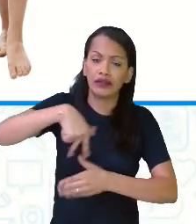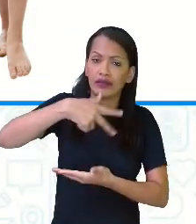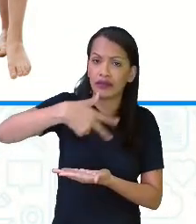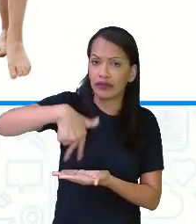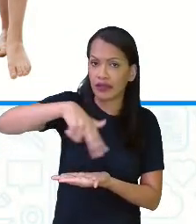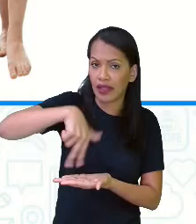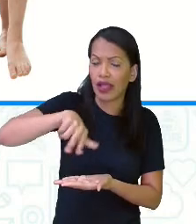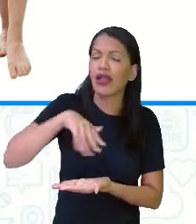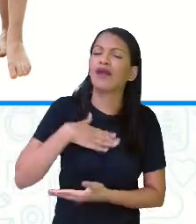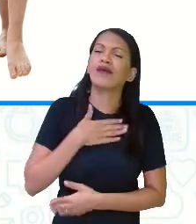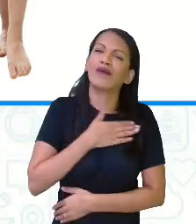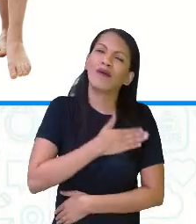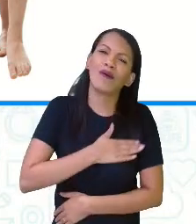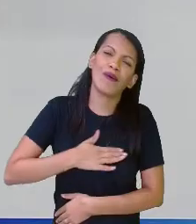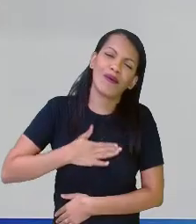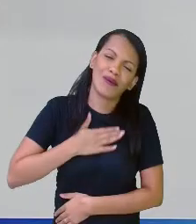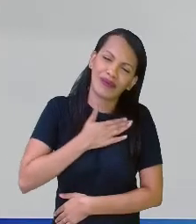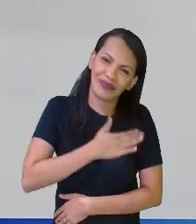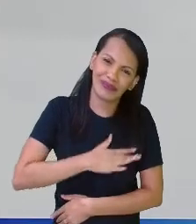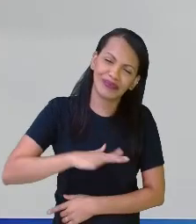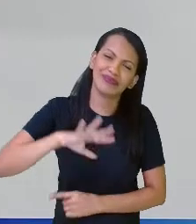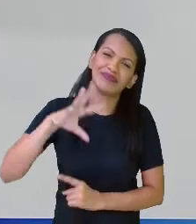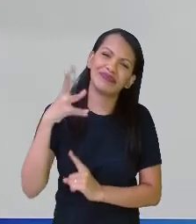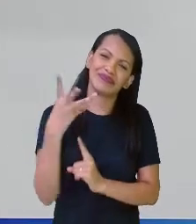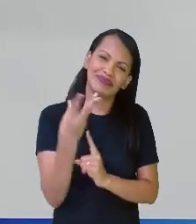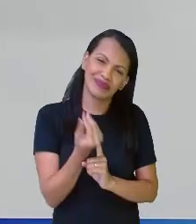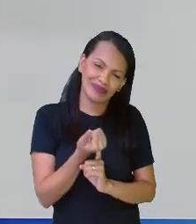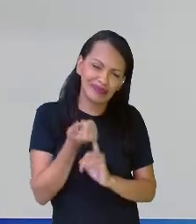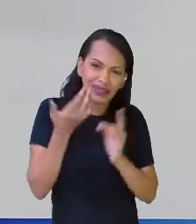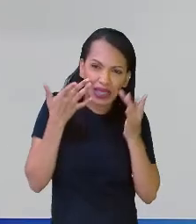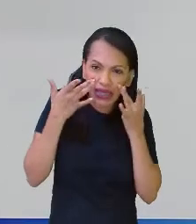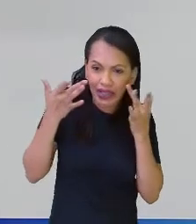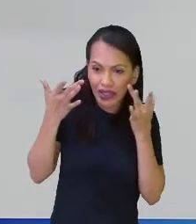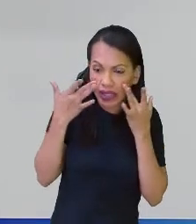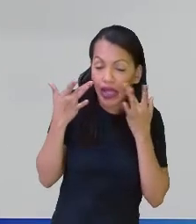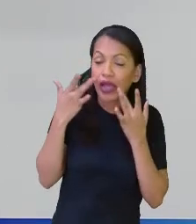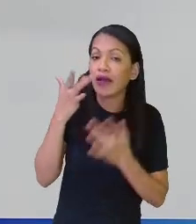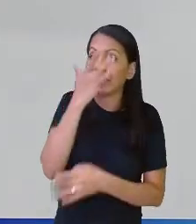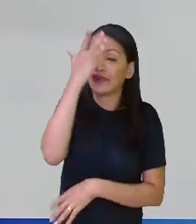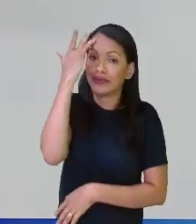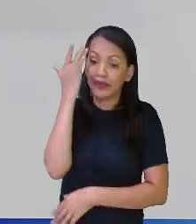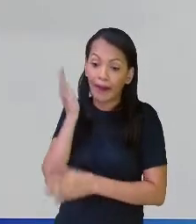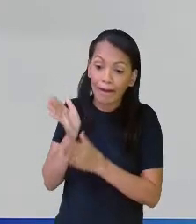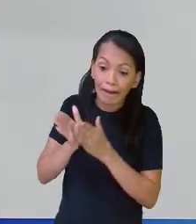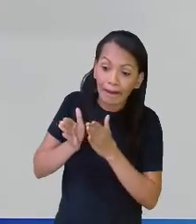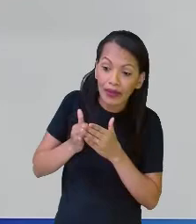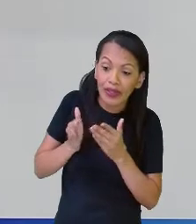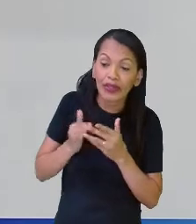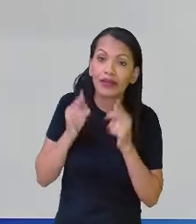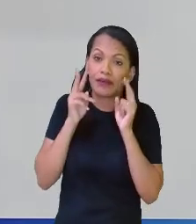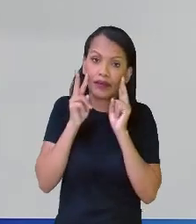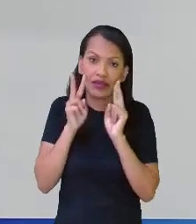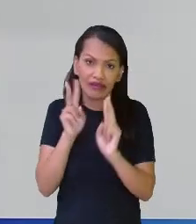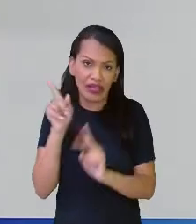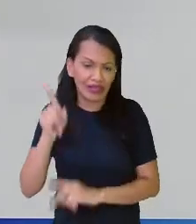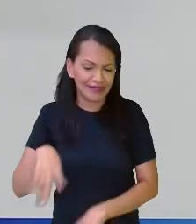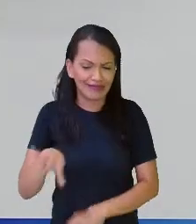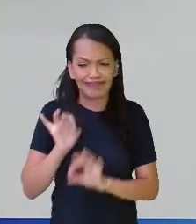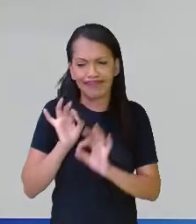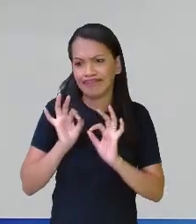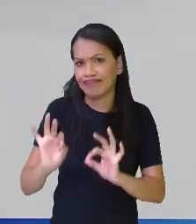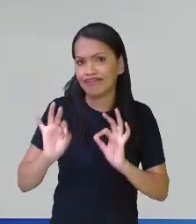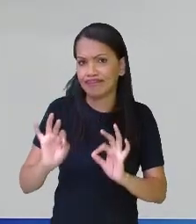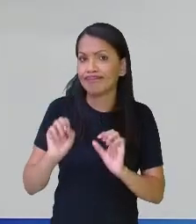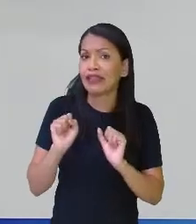gostavam muito de arte, gostavam muito de encenar, as pessoas pediam muito para ver. Era um sucesso, como a gente